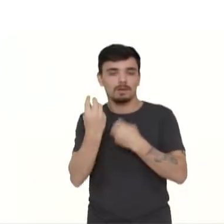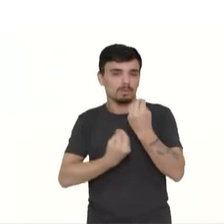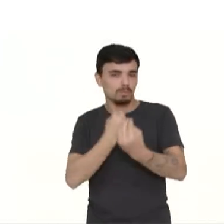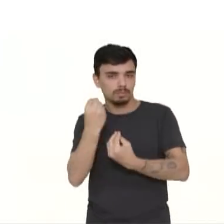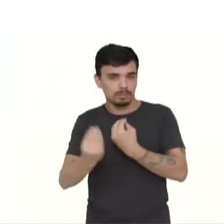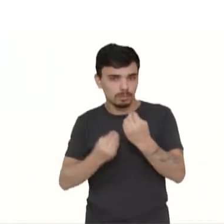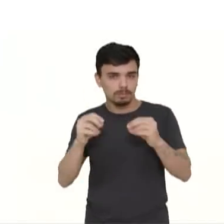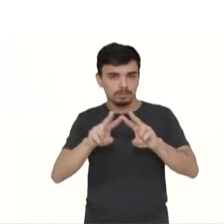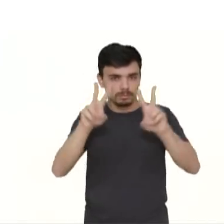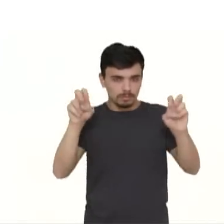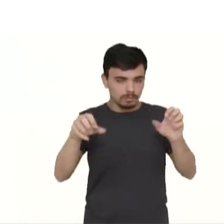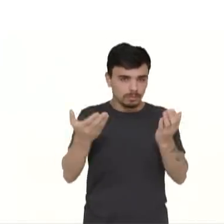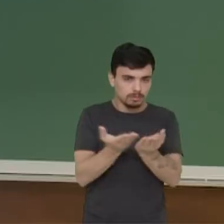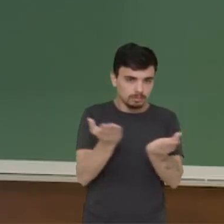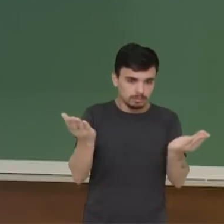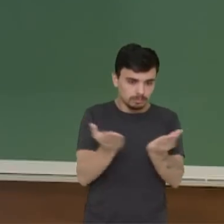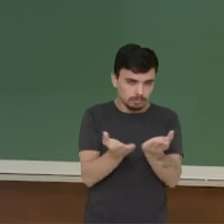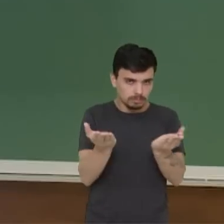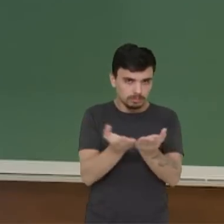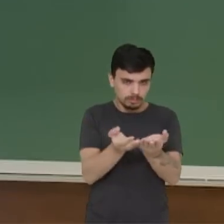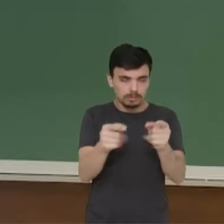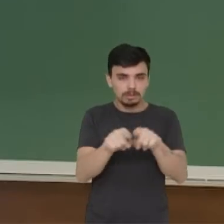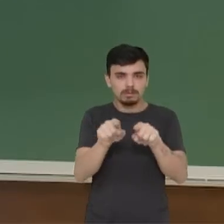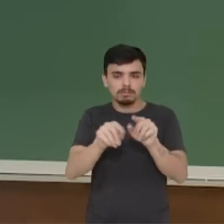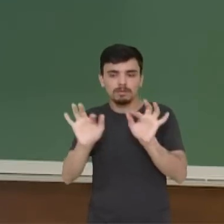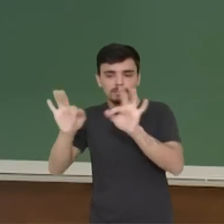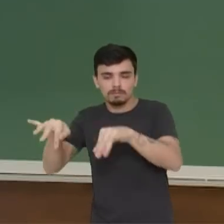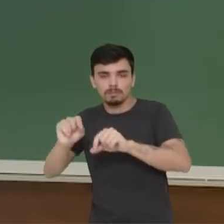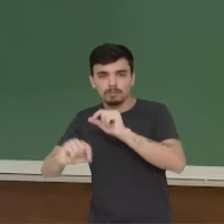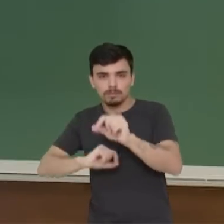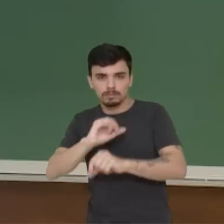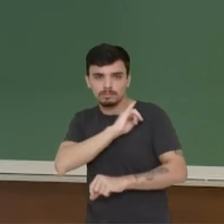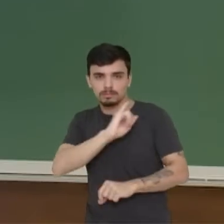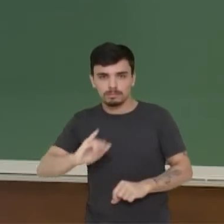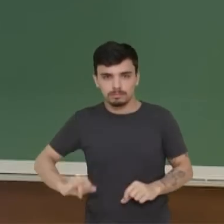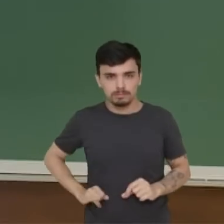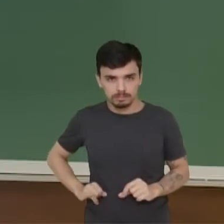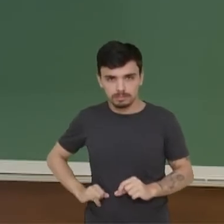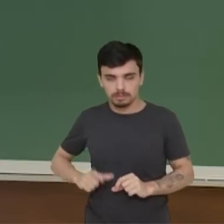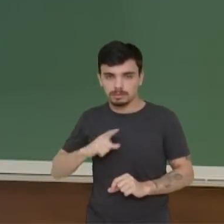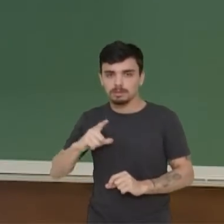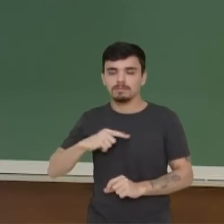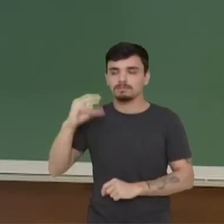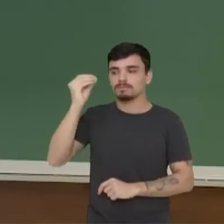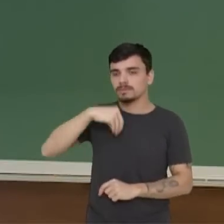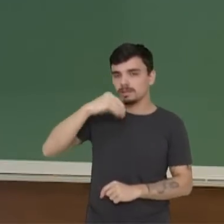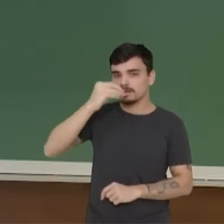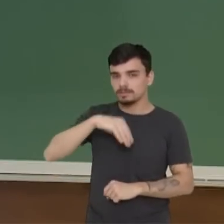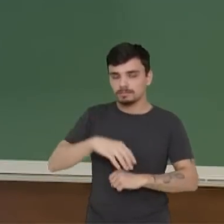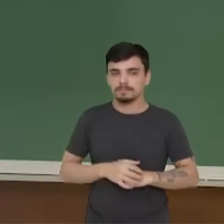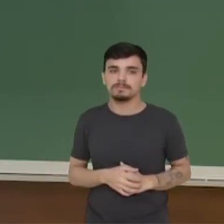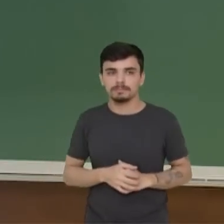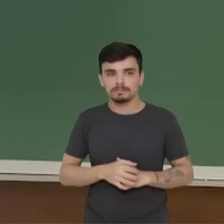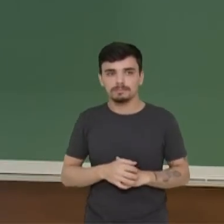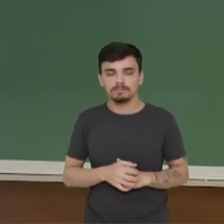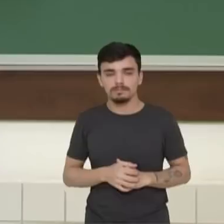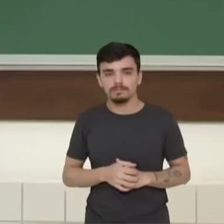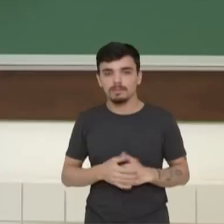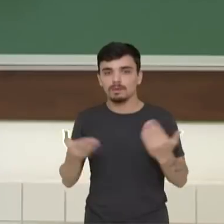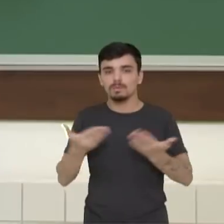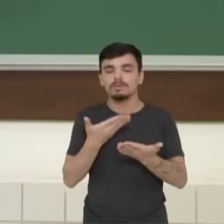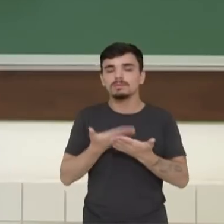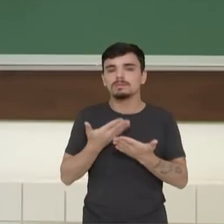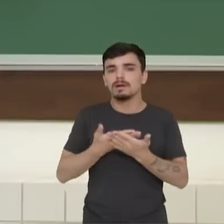consolidação do cristianismo e, por fim, né, o Império Carolíngio dando uma enfraquecida. Na aula de